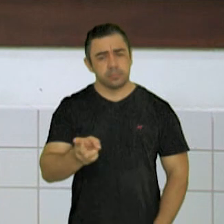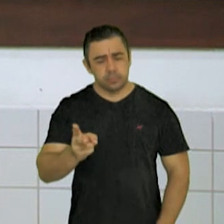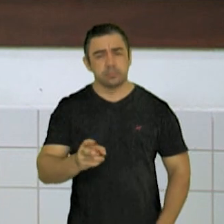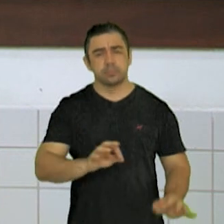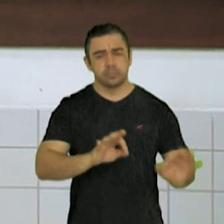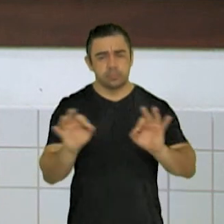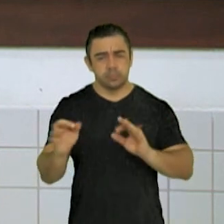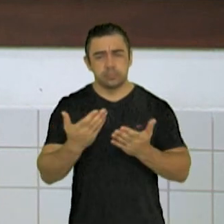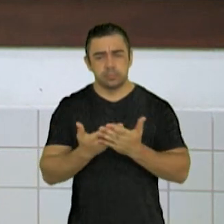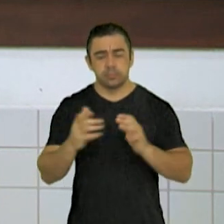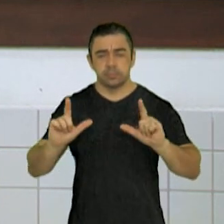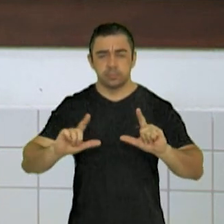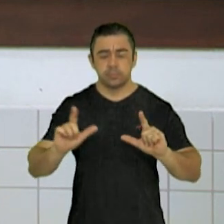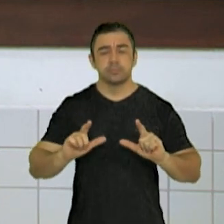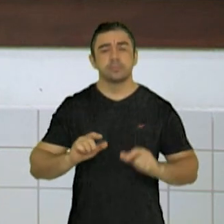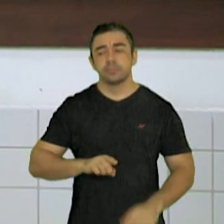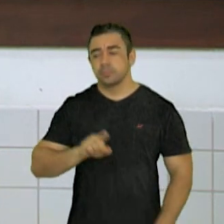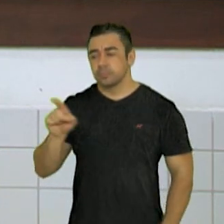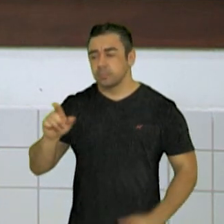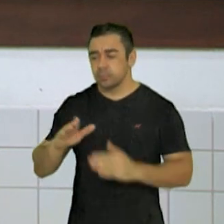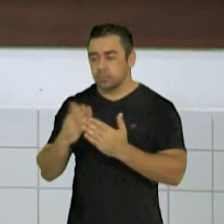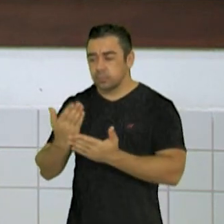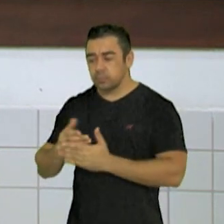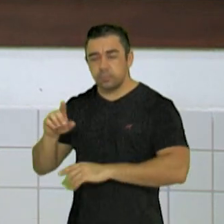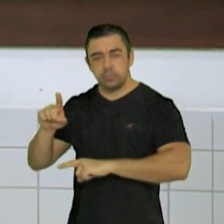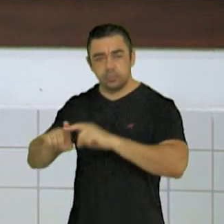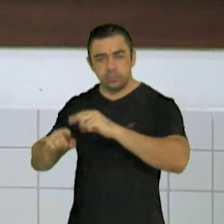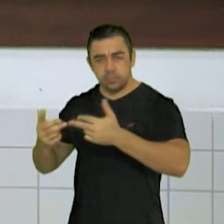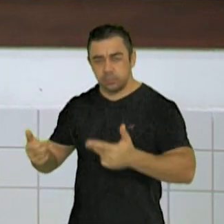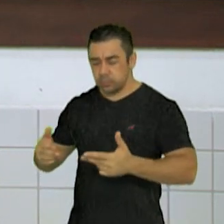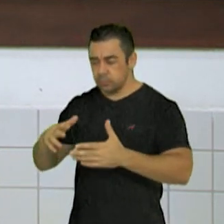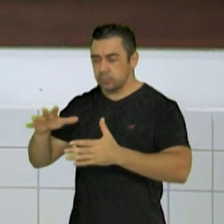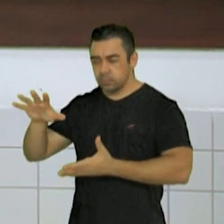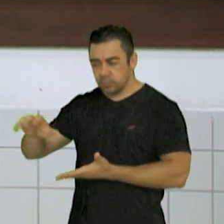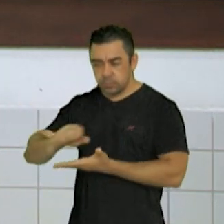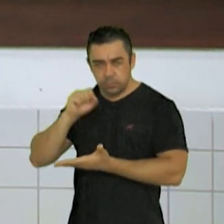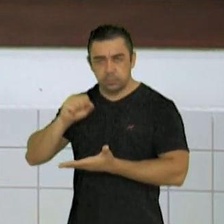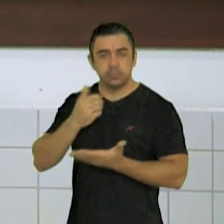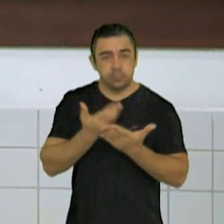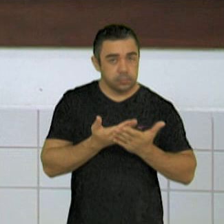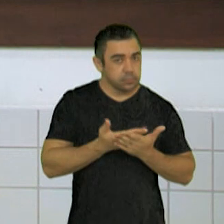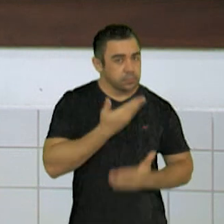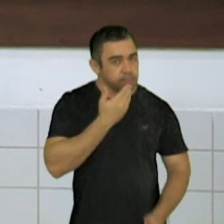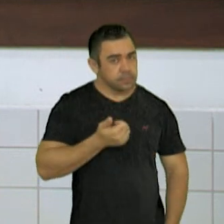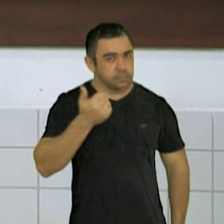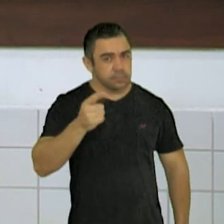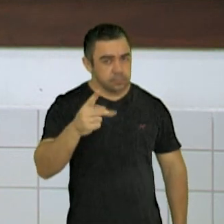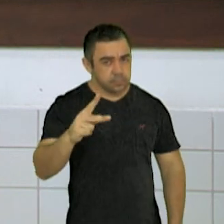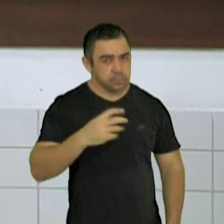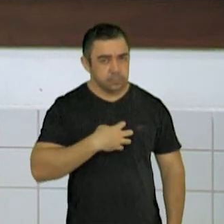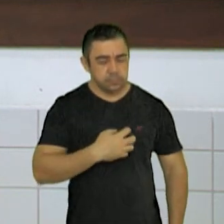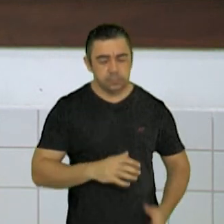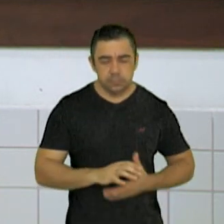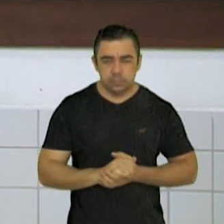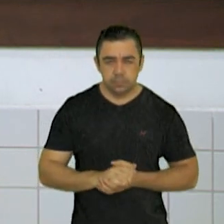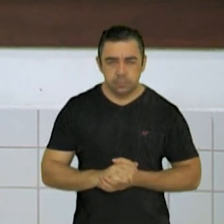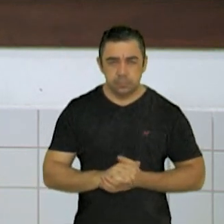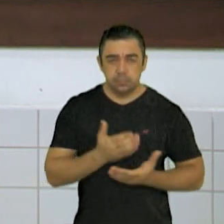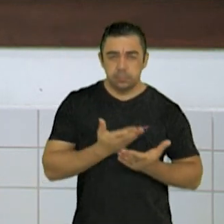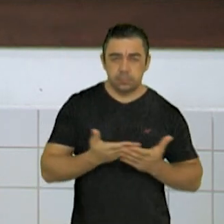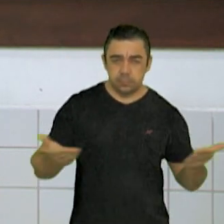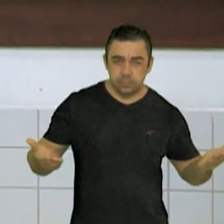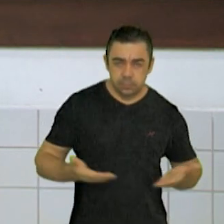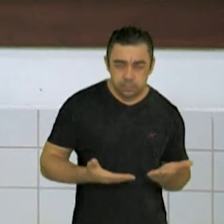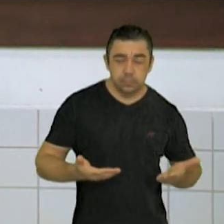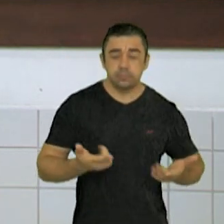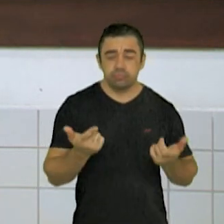pela TV e retirando o material impresso na sua escola e estudando da melhor maneira possível. Aula de hoje, vamos a